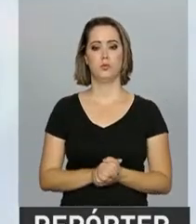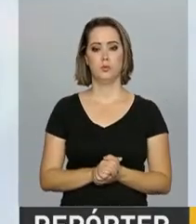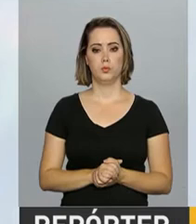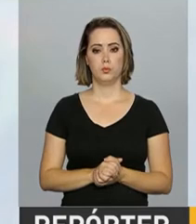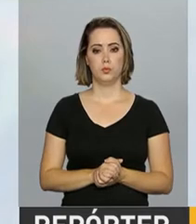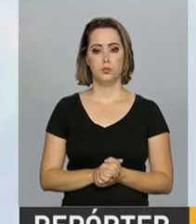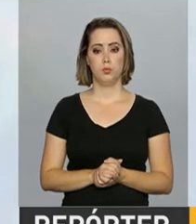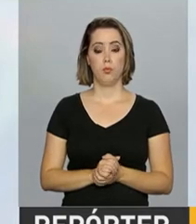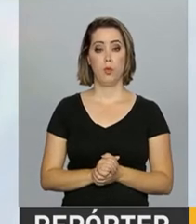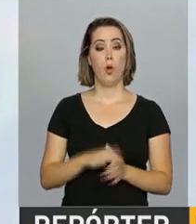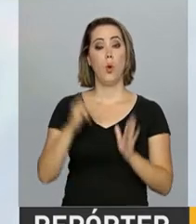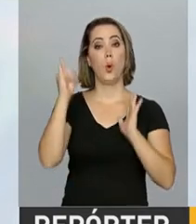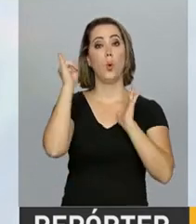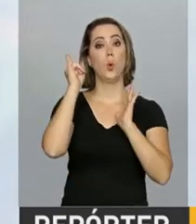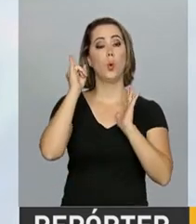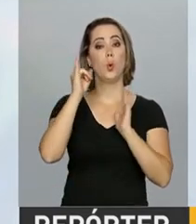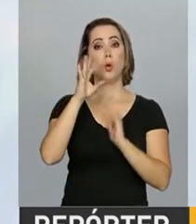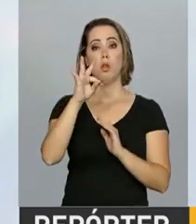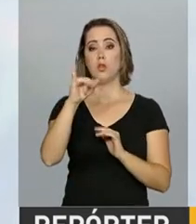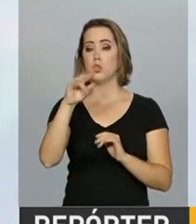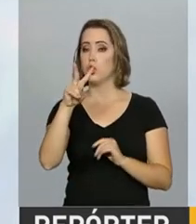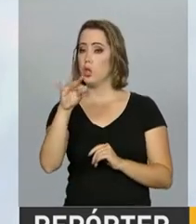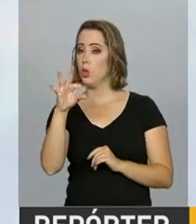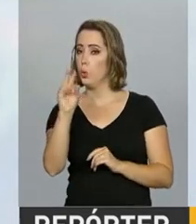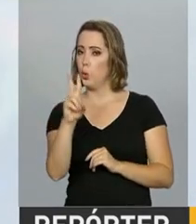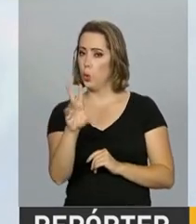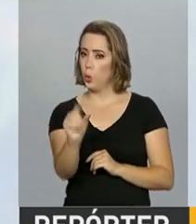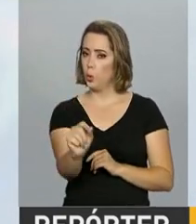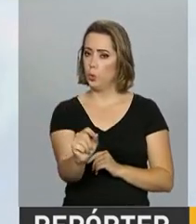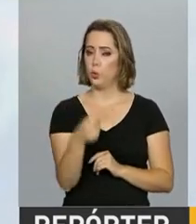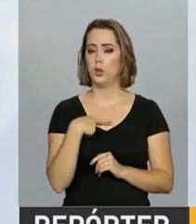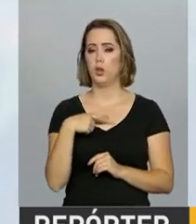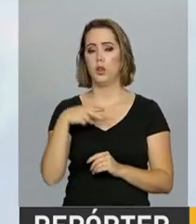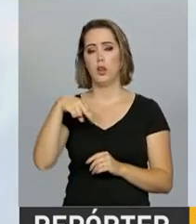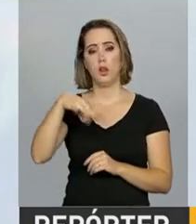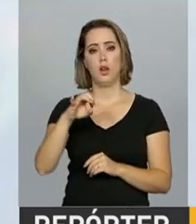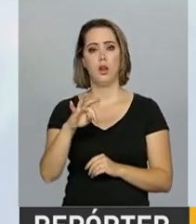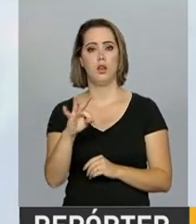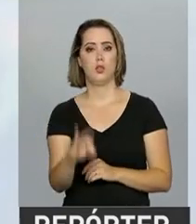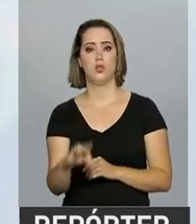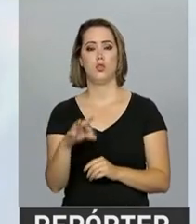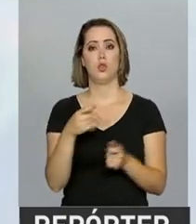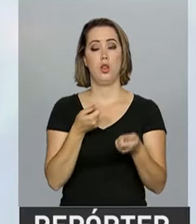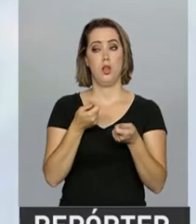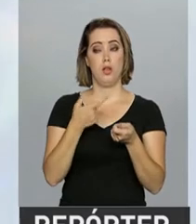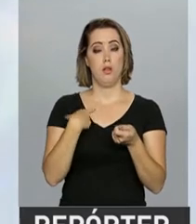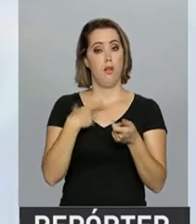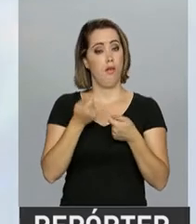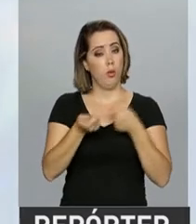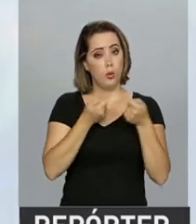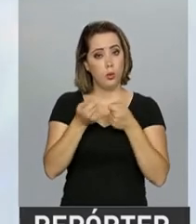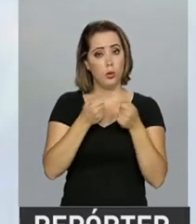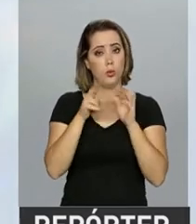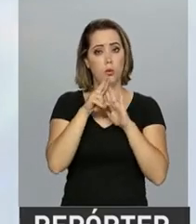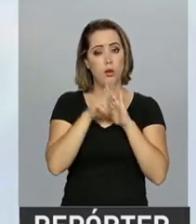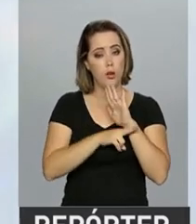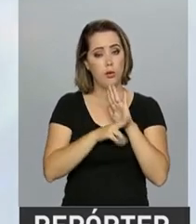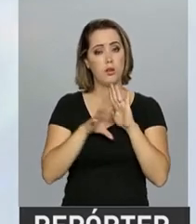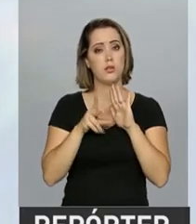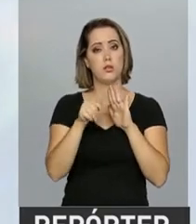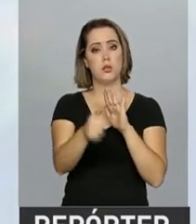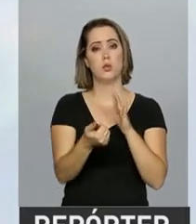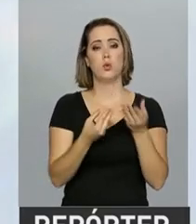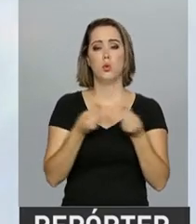NET facilitará a regularização da situação eleitoral dos brasileiros que vivem fora do país. Além disso, essa ferramenta demonstra o